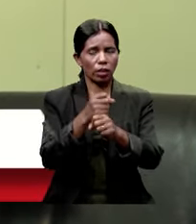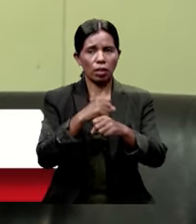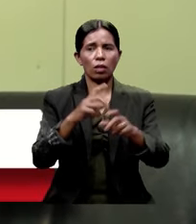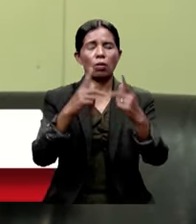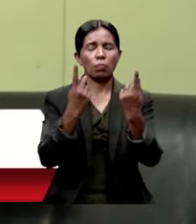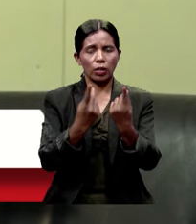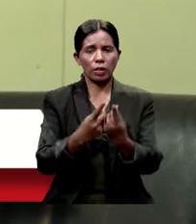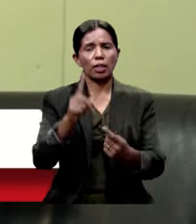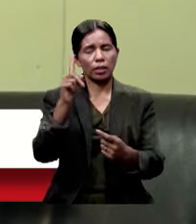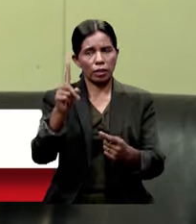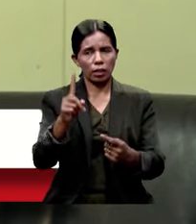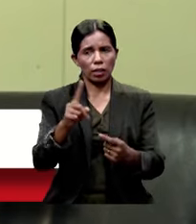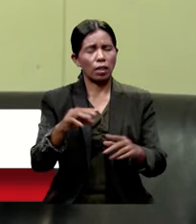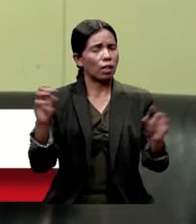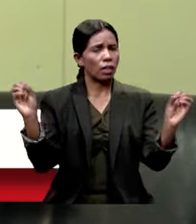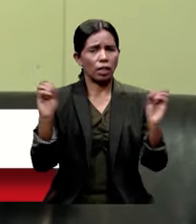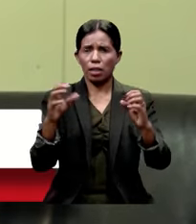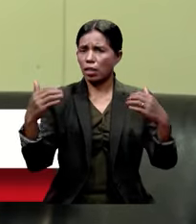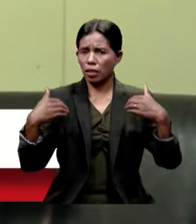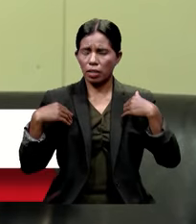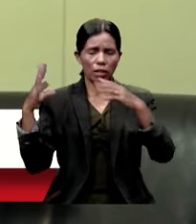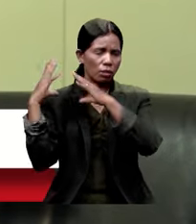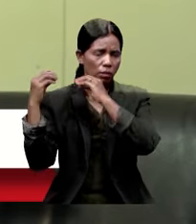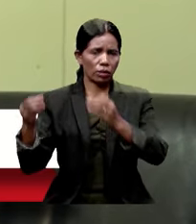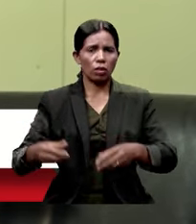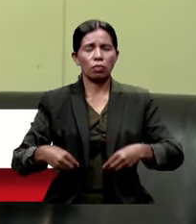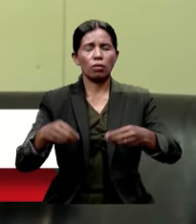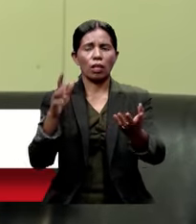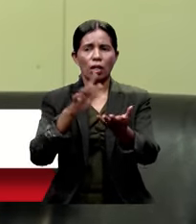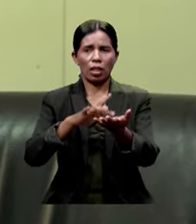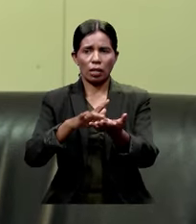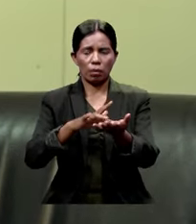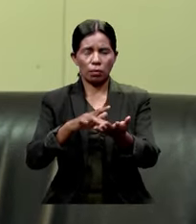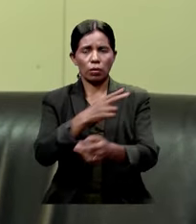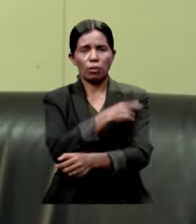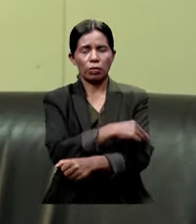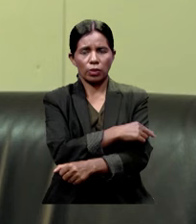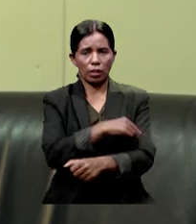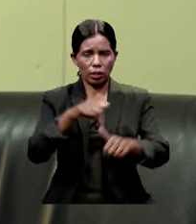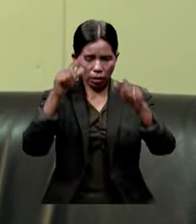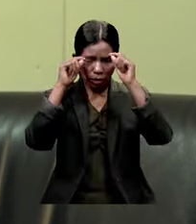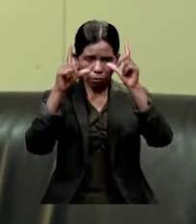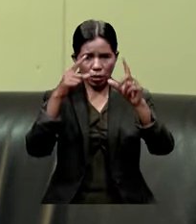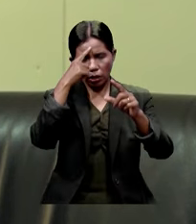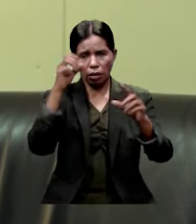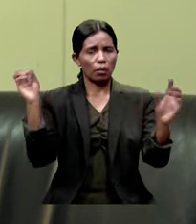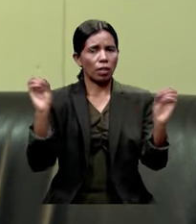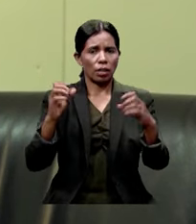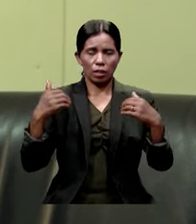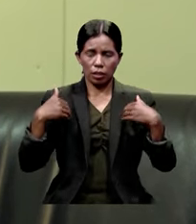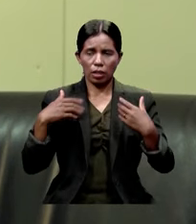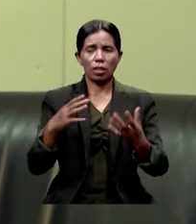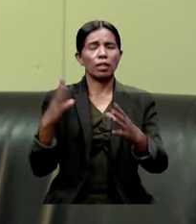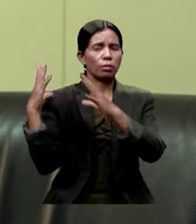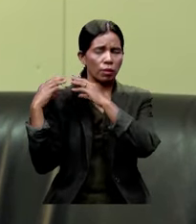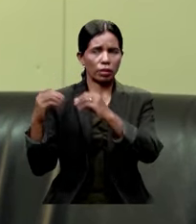aí de NB, lá e a experiência e a fornecimento aí moroc para o hospital de Sire Timor. Também lá e a experiência, claro